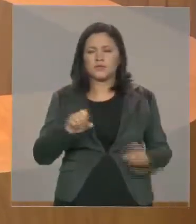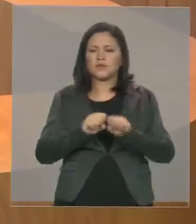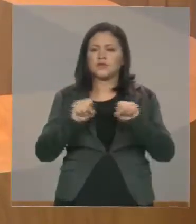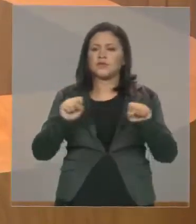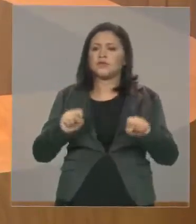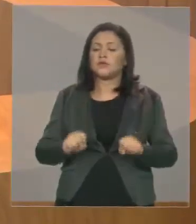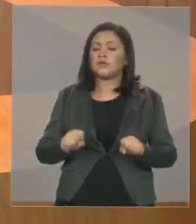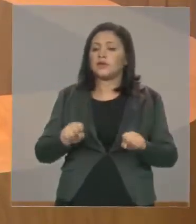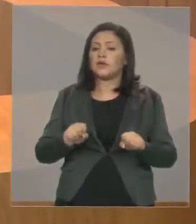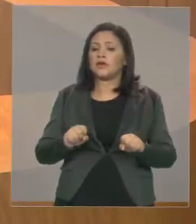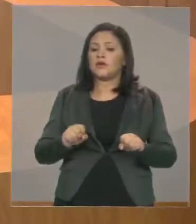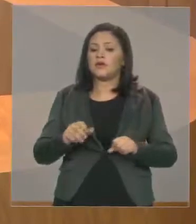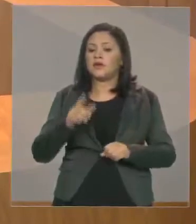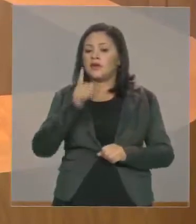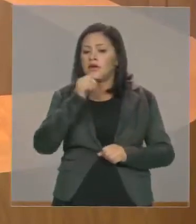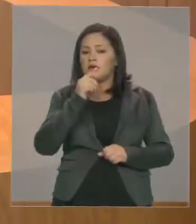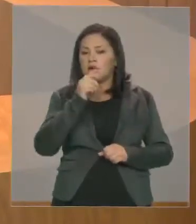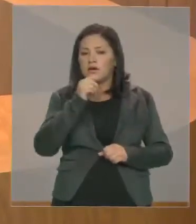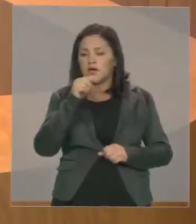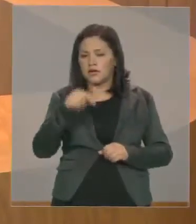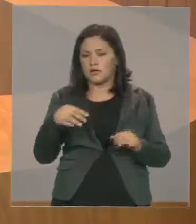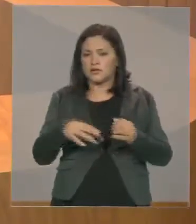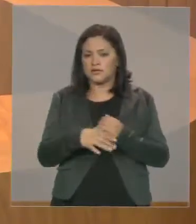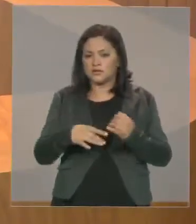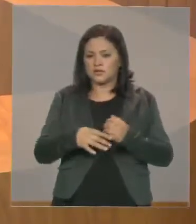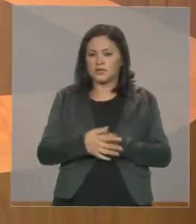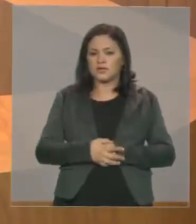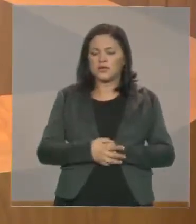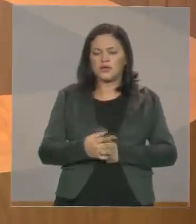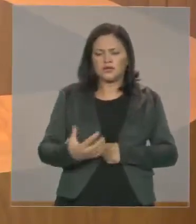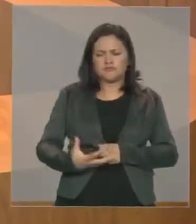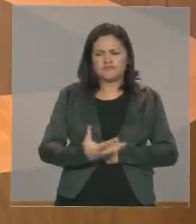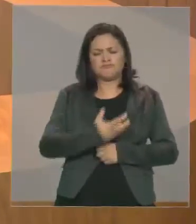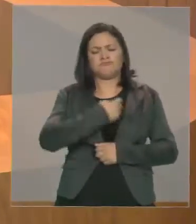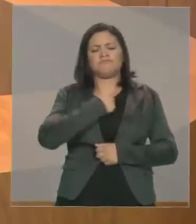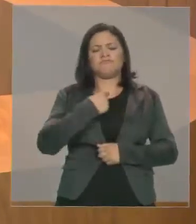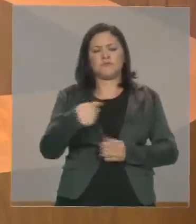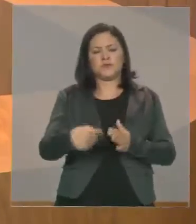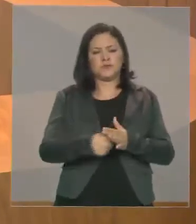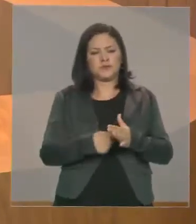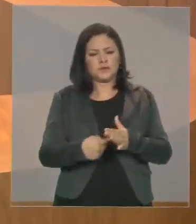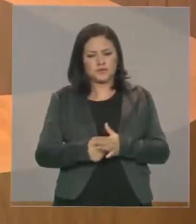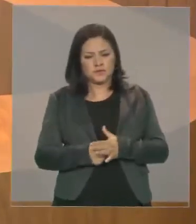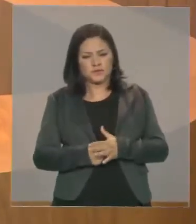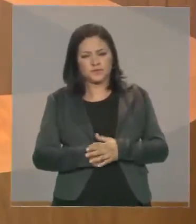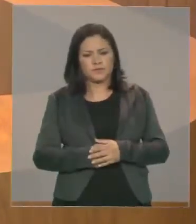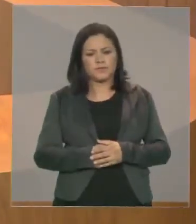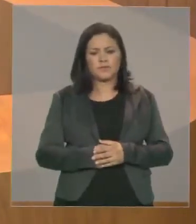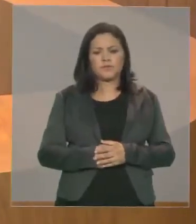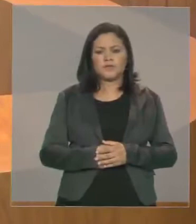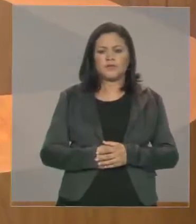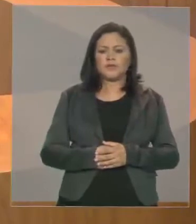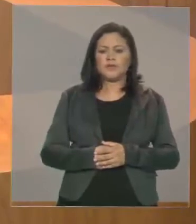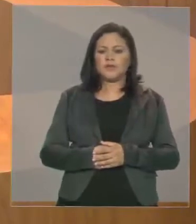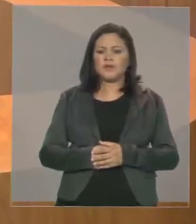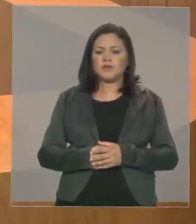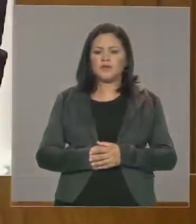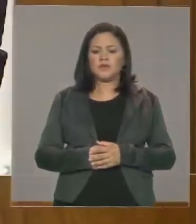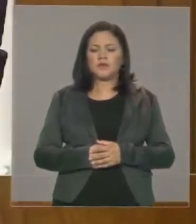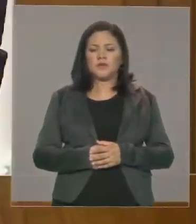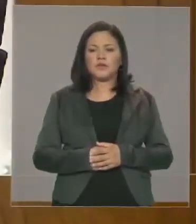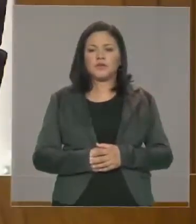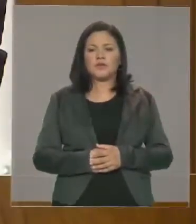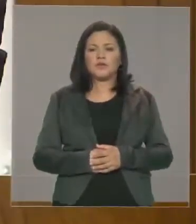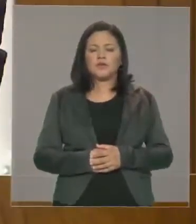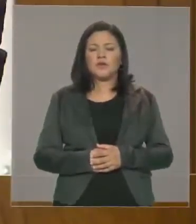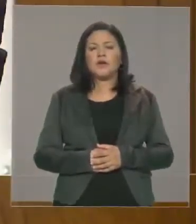Nina Rodrigues. A pergunta, confesso, me pegou de surpresa, até porque, olhando o universo político e no ambiente nacional,